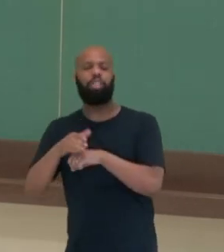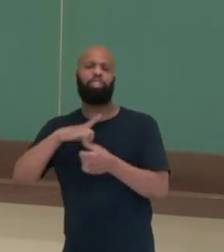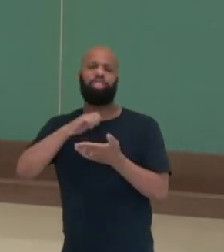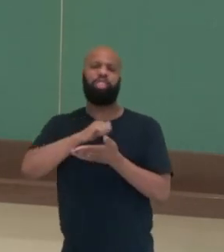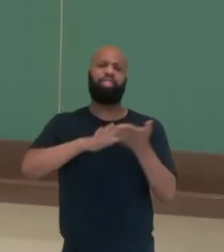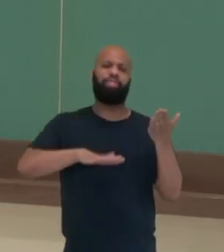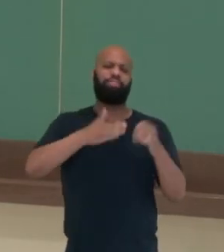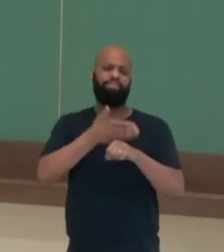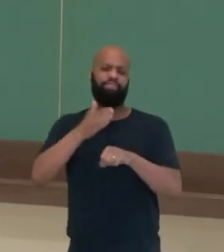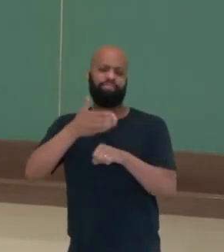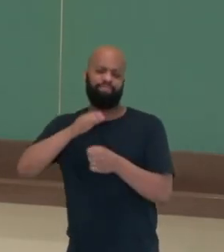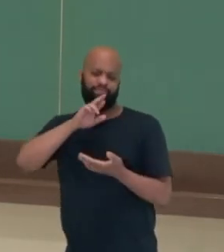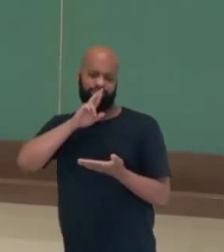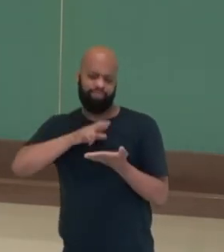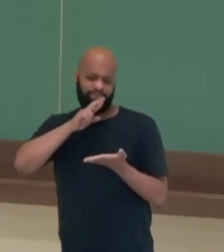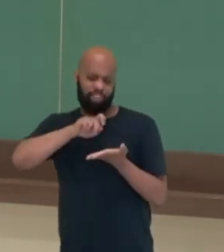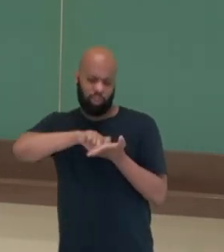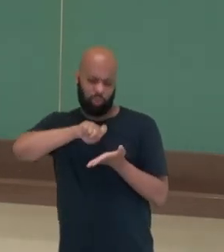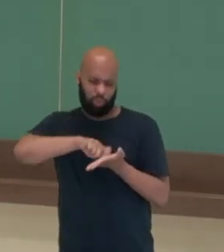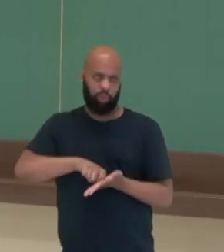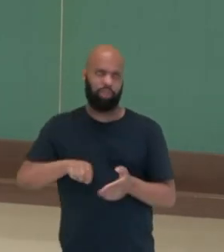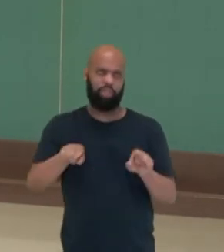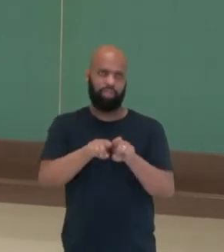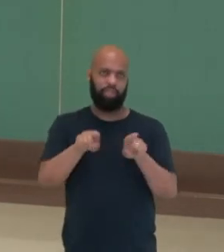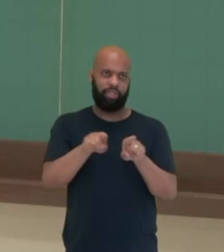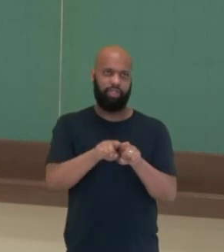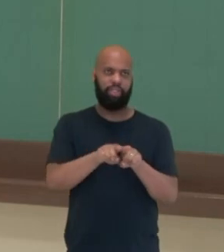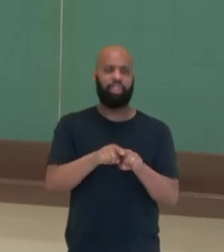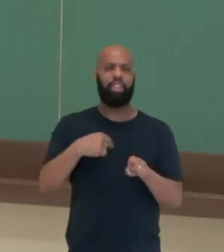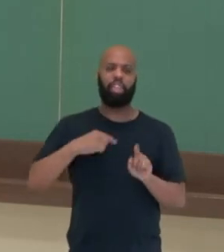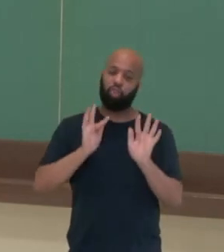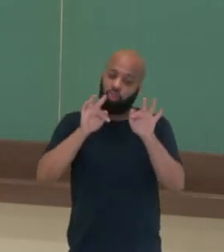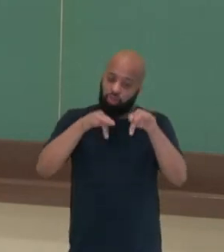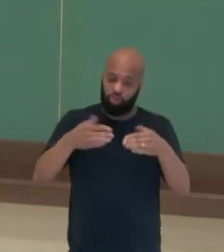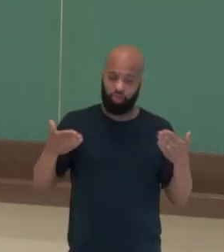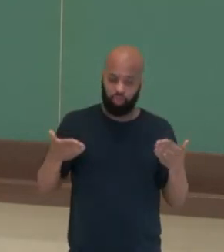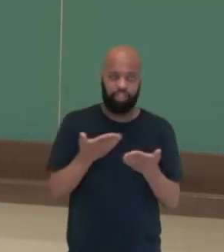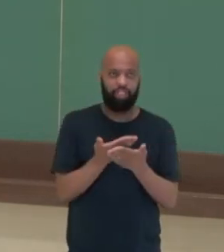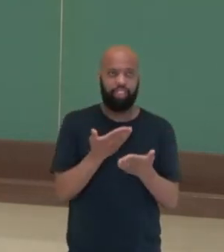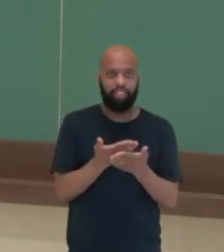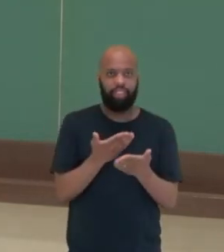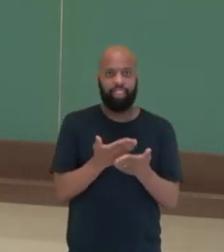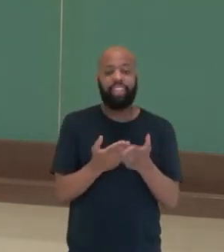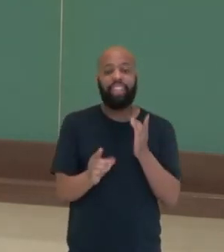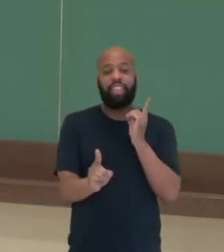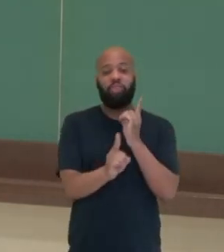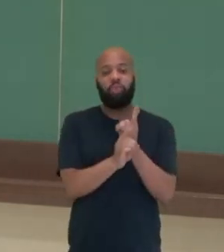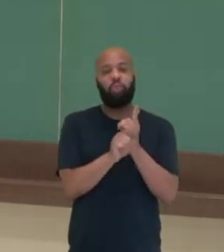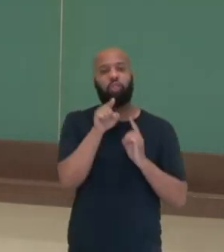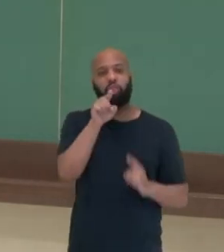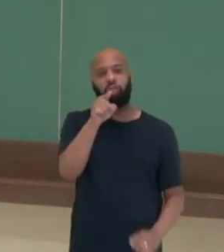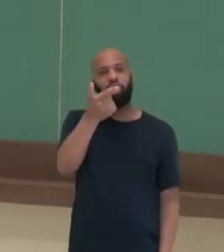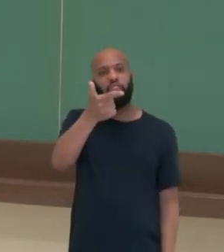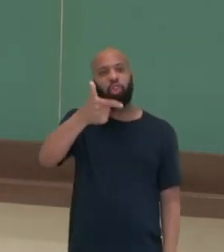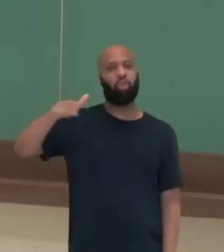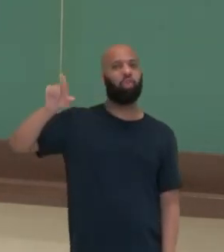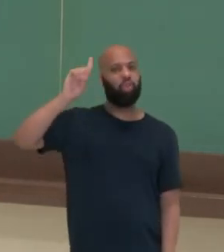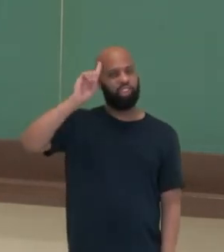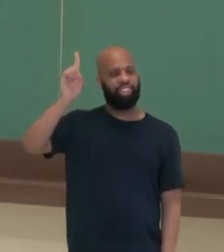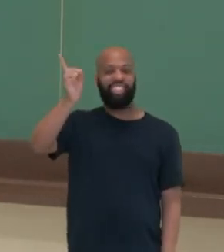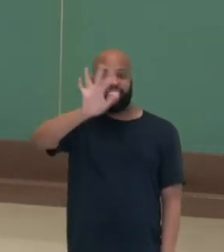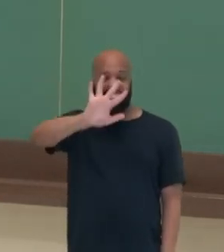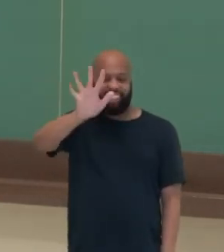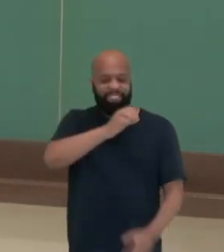o conhecimento através de atividades. Eu vou ficando por aqui e espero você na